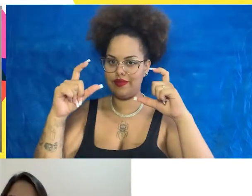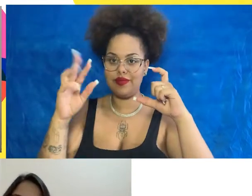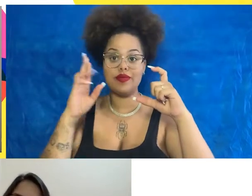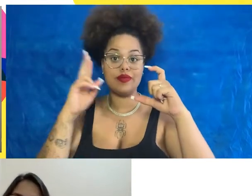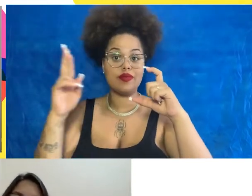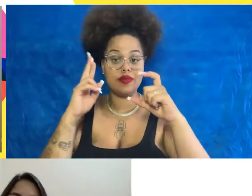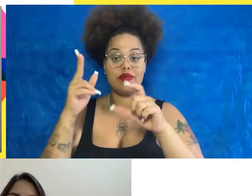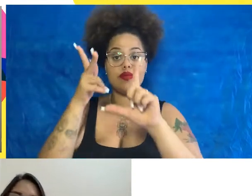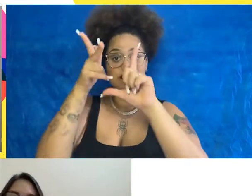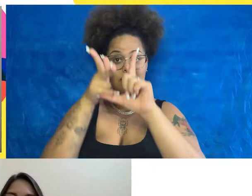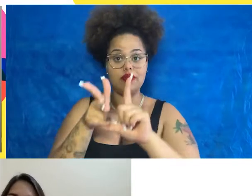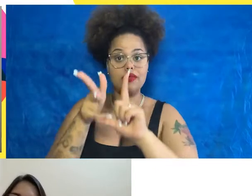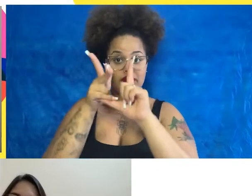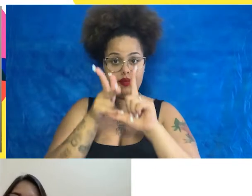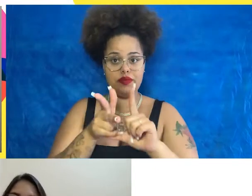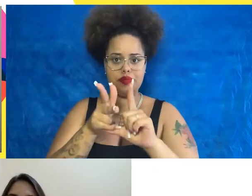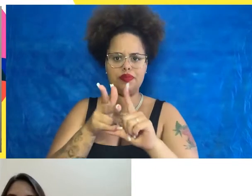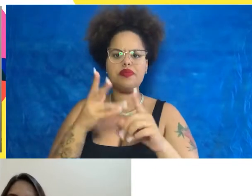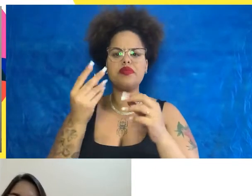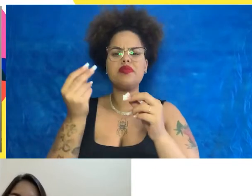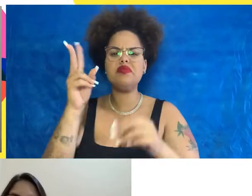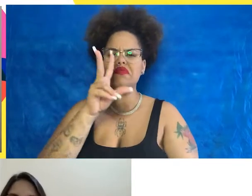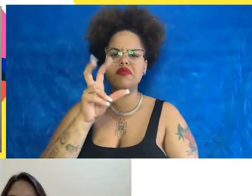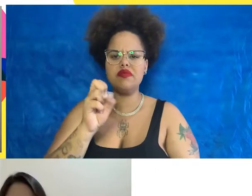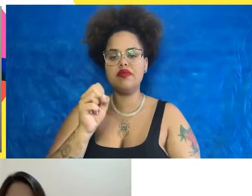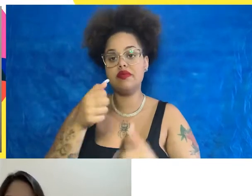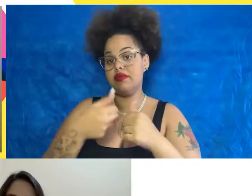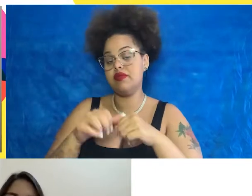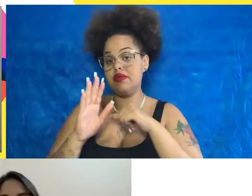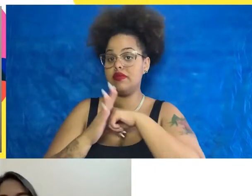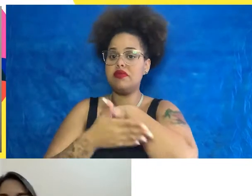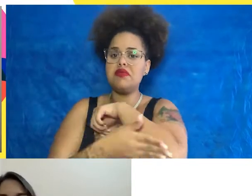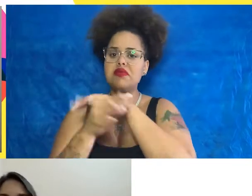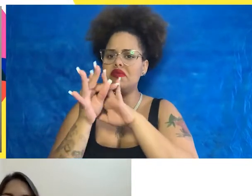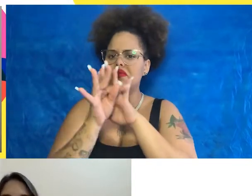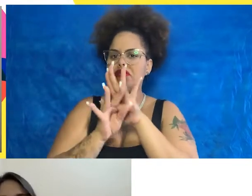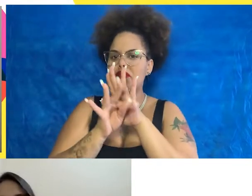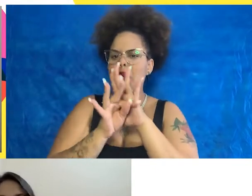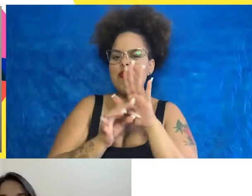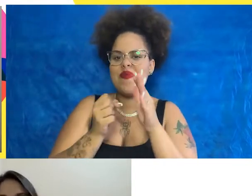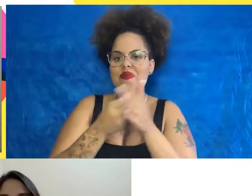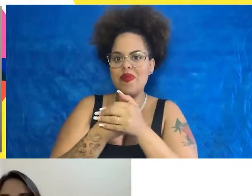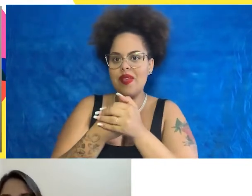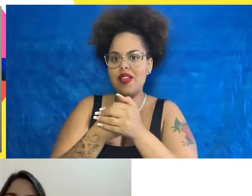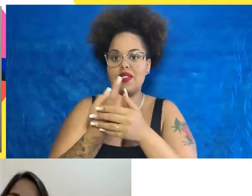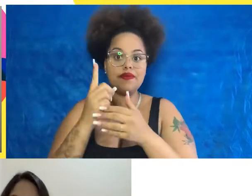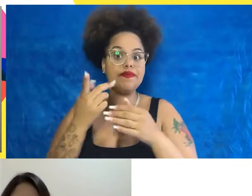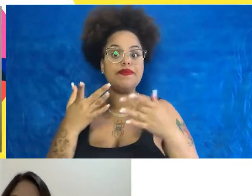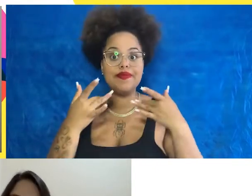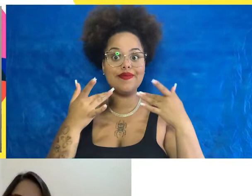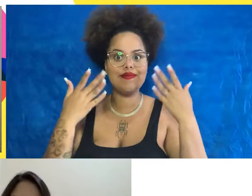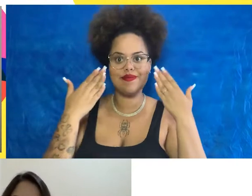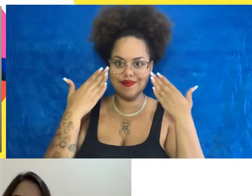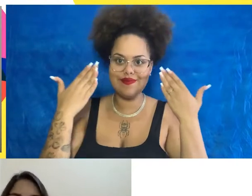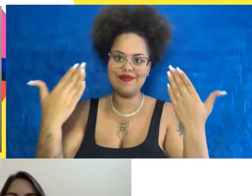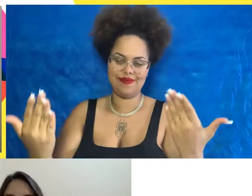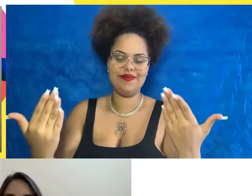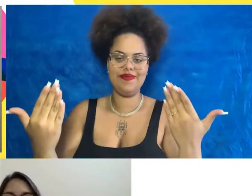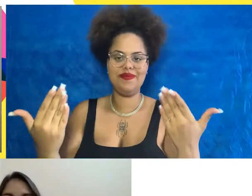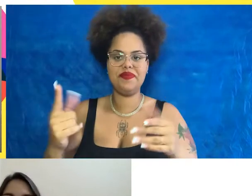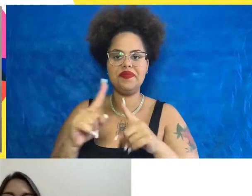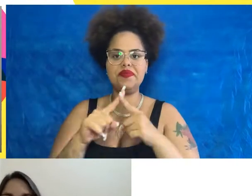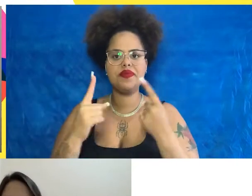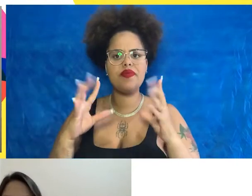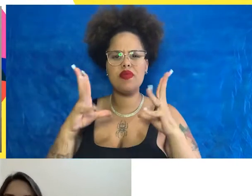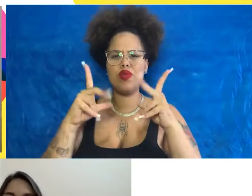direção audiovisual, que muitas vezes fica ali no subtexto, né? Não fica ali, por exemplo, na atuação, assim, de fato, né? Mas